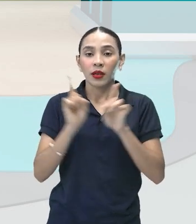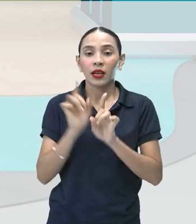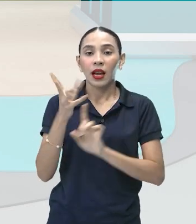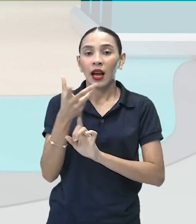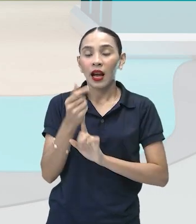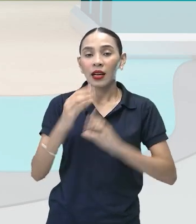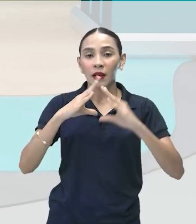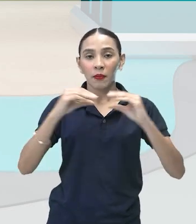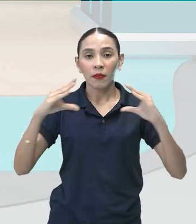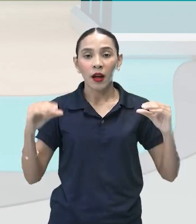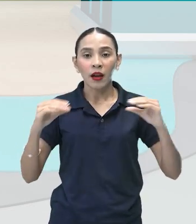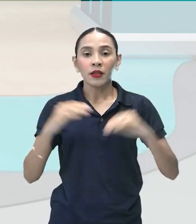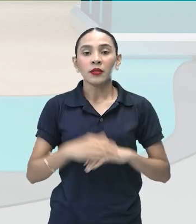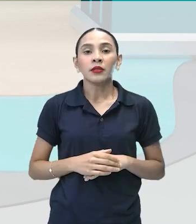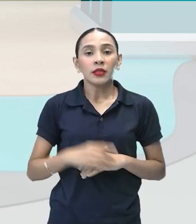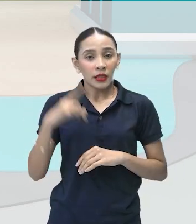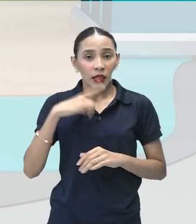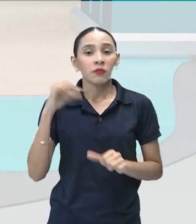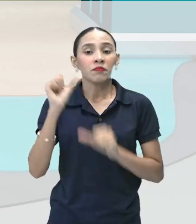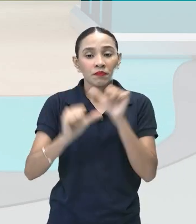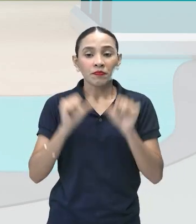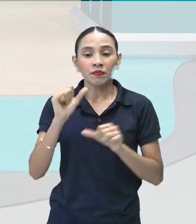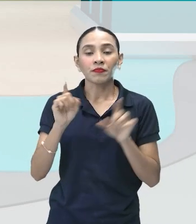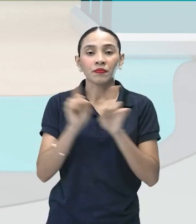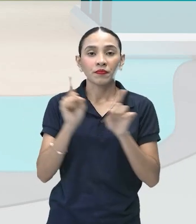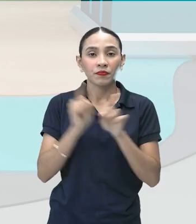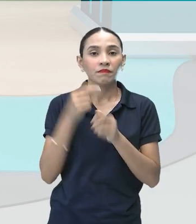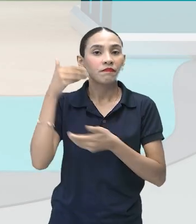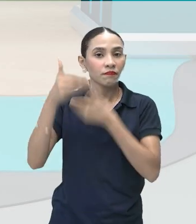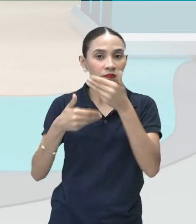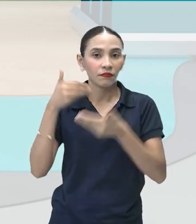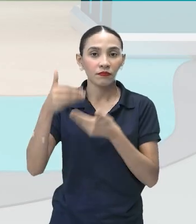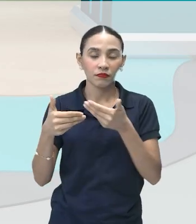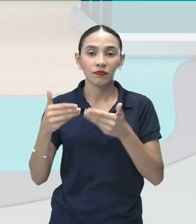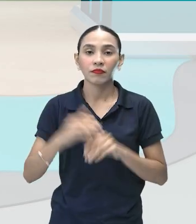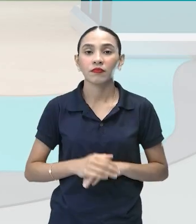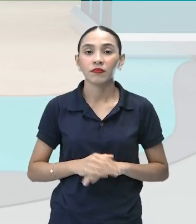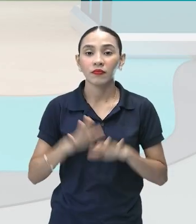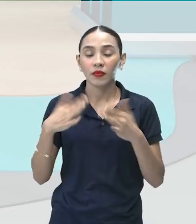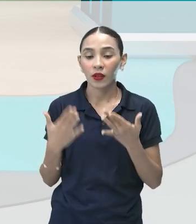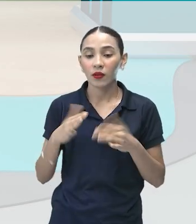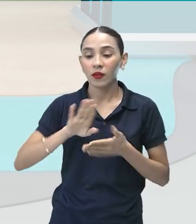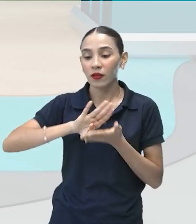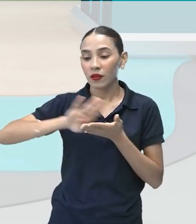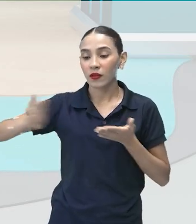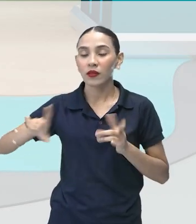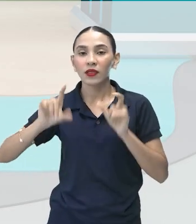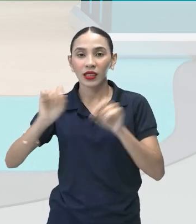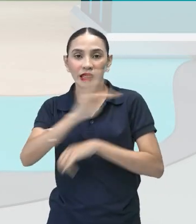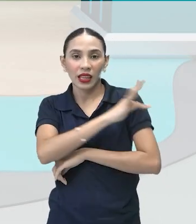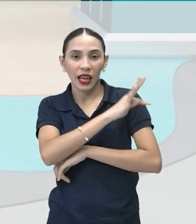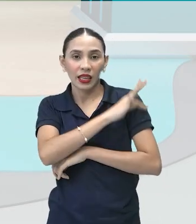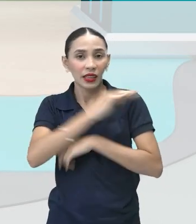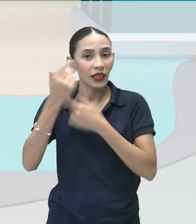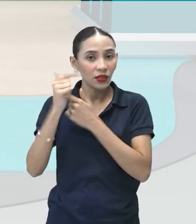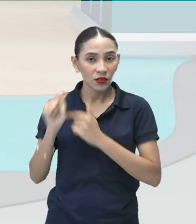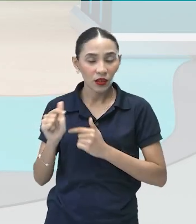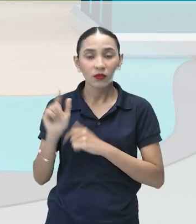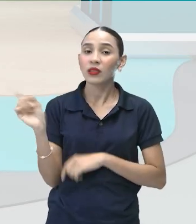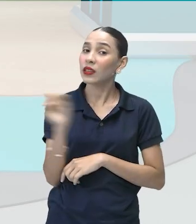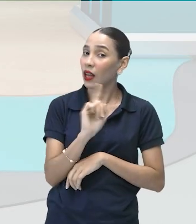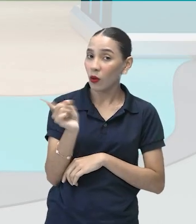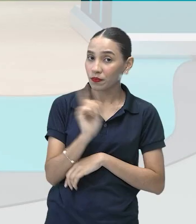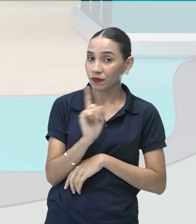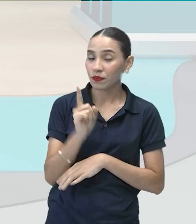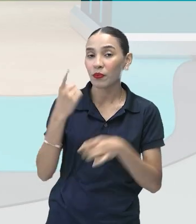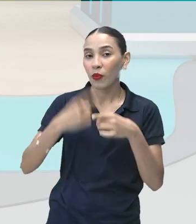artes plásticas, que há uma modificação com o passar do tempo. Deixa de existir aquela técnica tradicional?